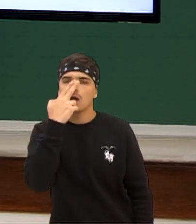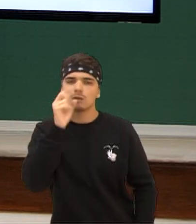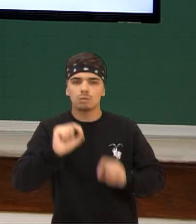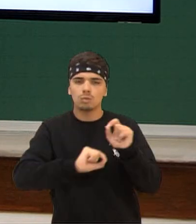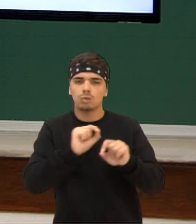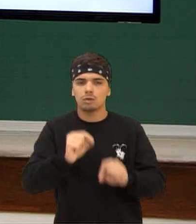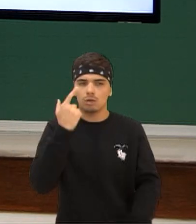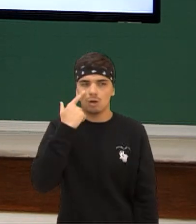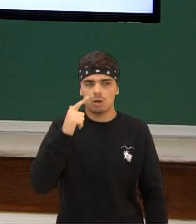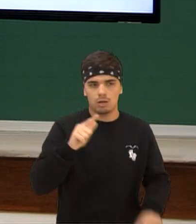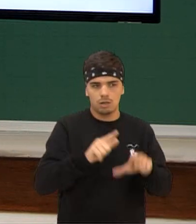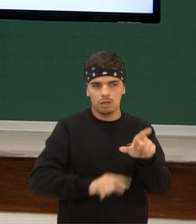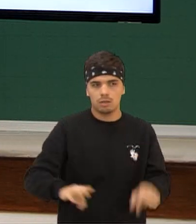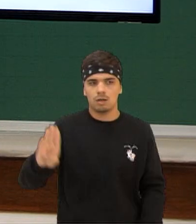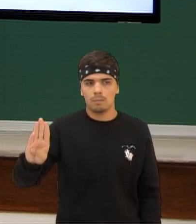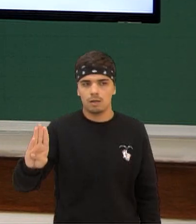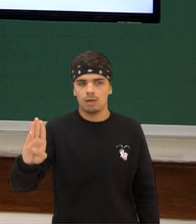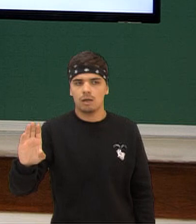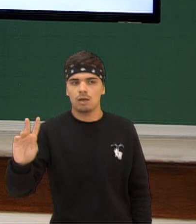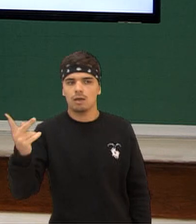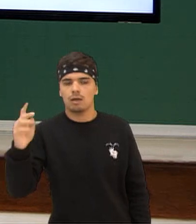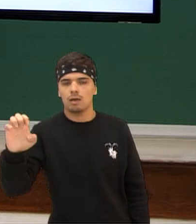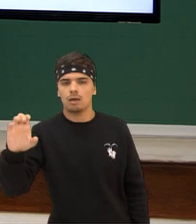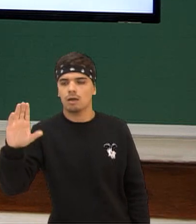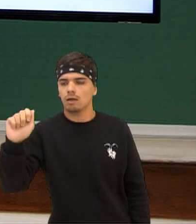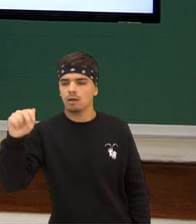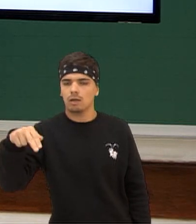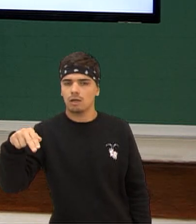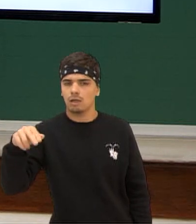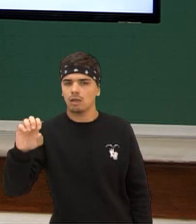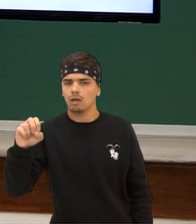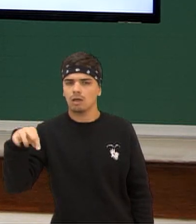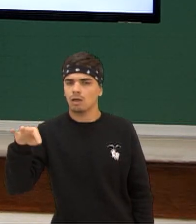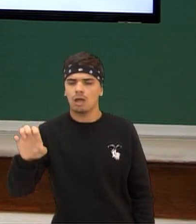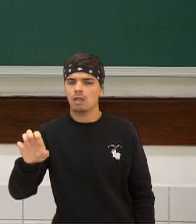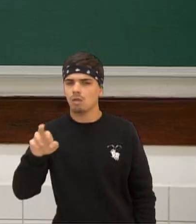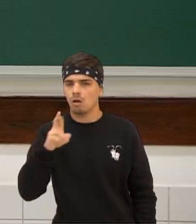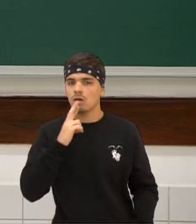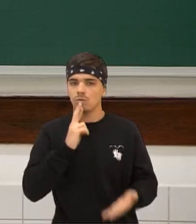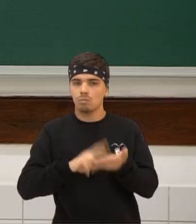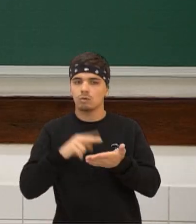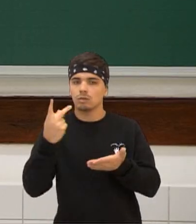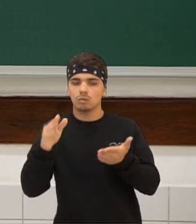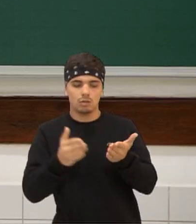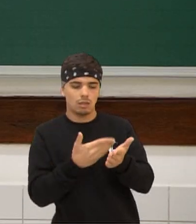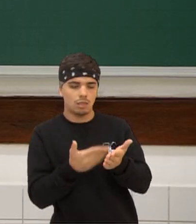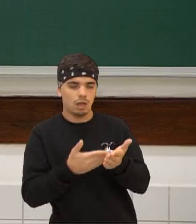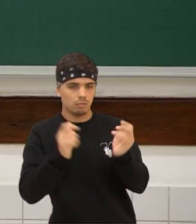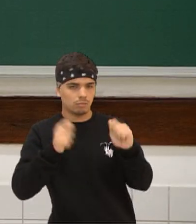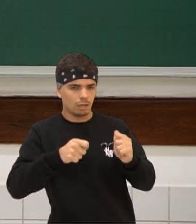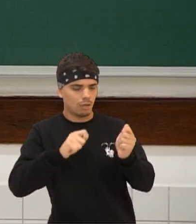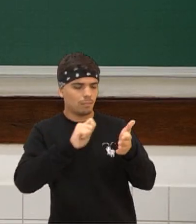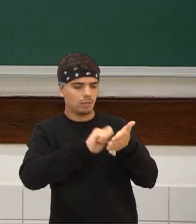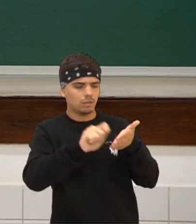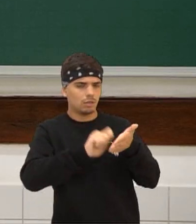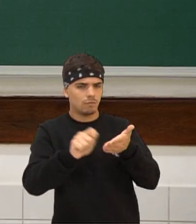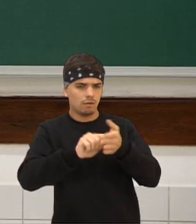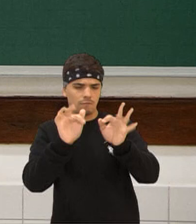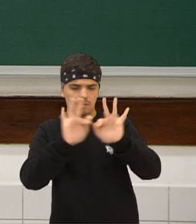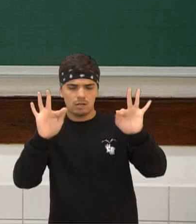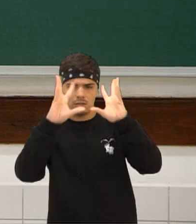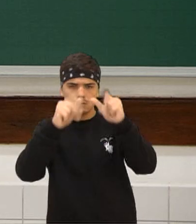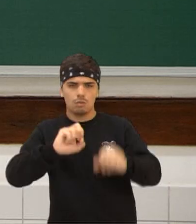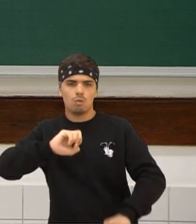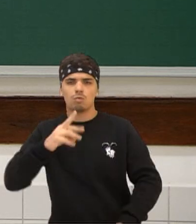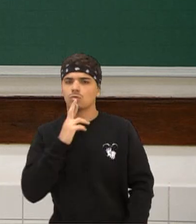ele que quer ou quem play soccer vamos lá então coloca no teu caderno se você conseguir escreve a frase inteira